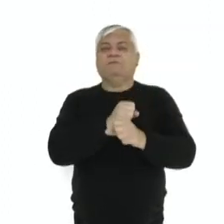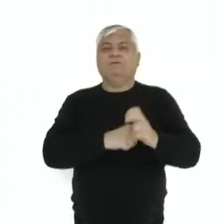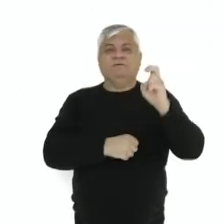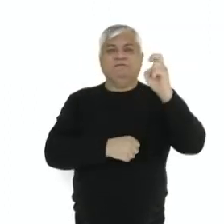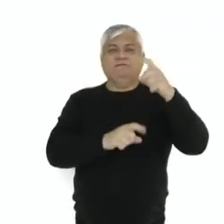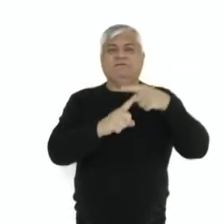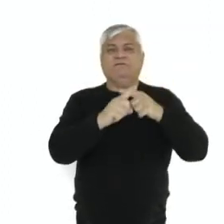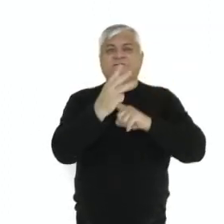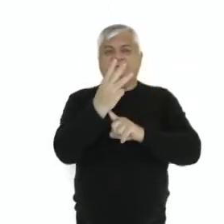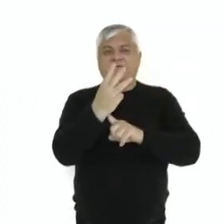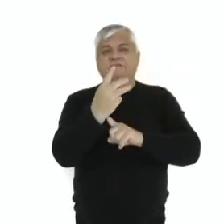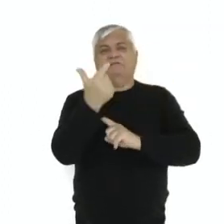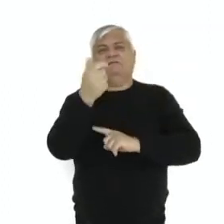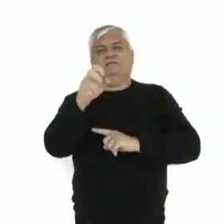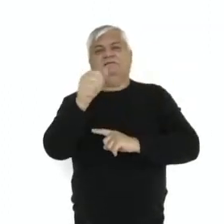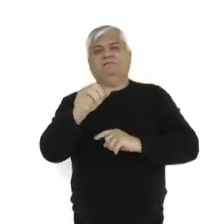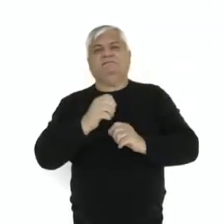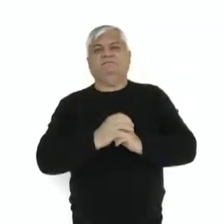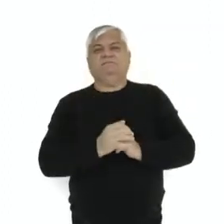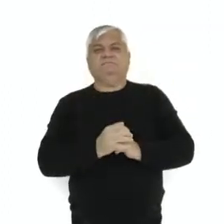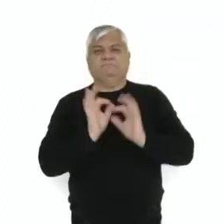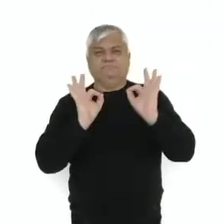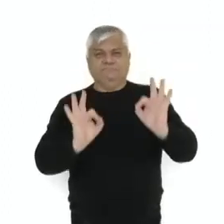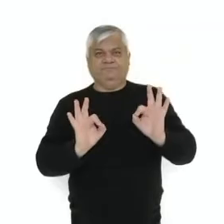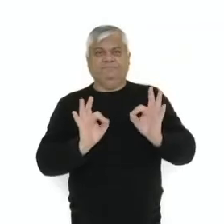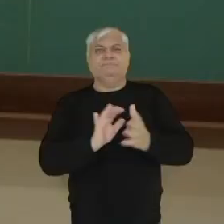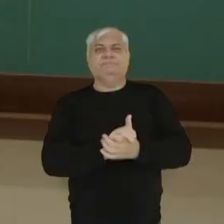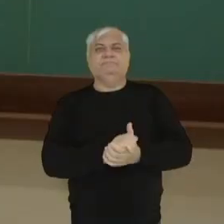que dá 15 metros quadrados. Beleza?